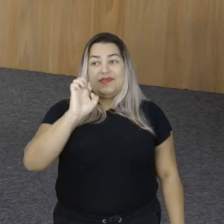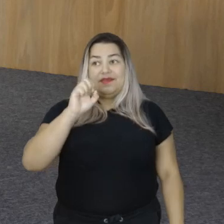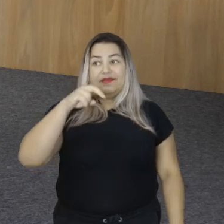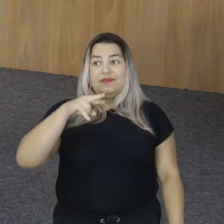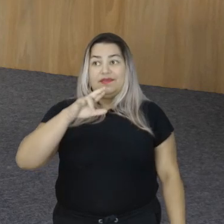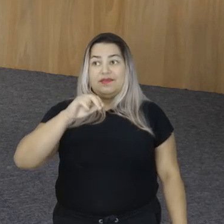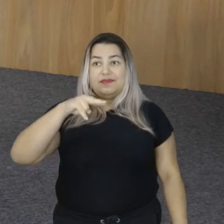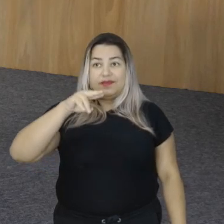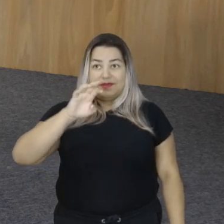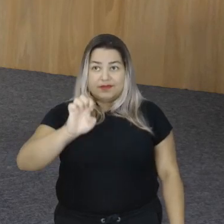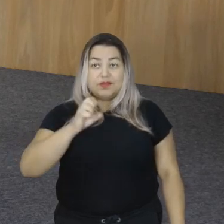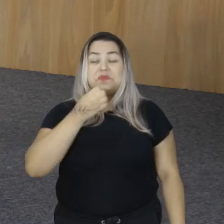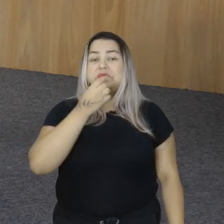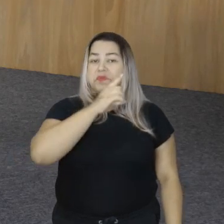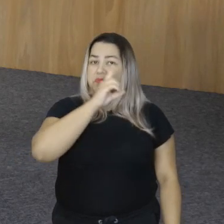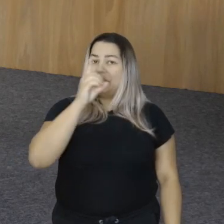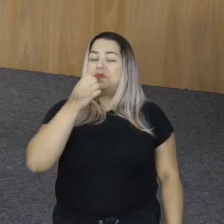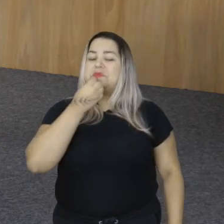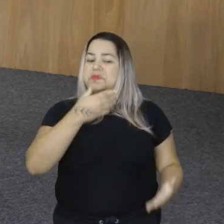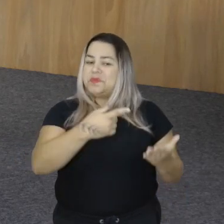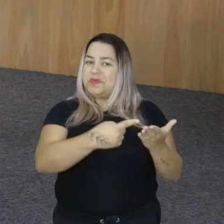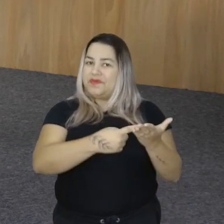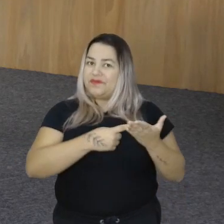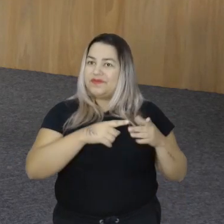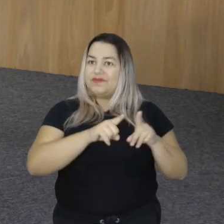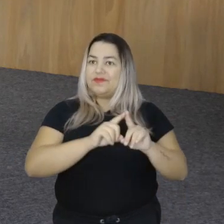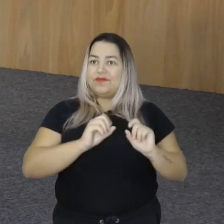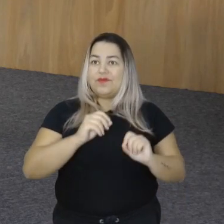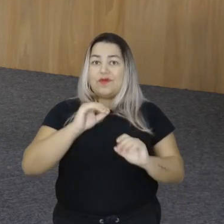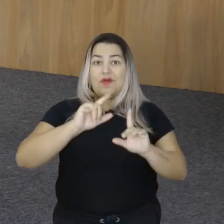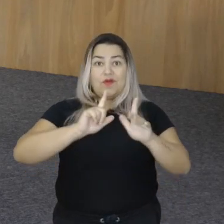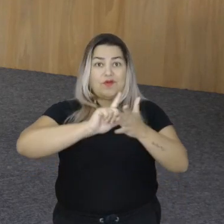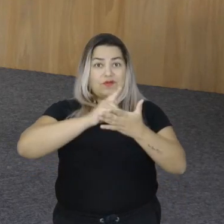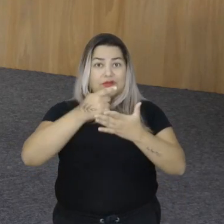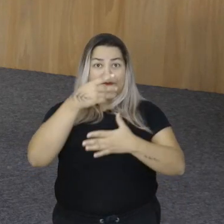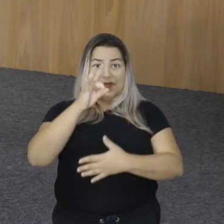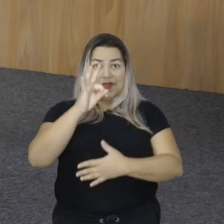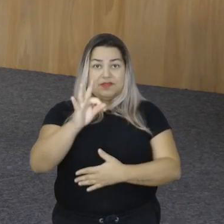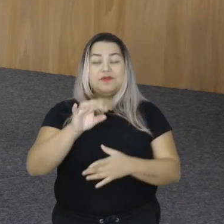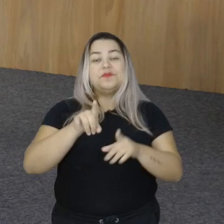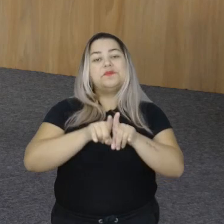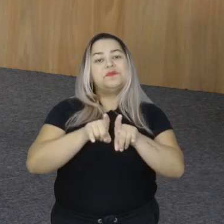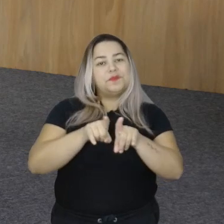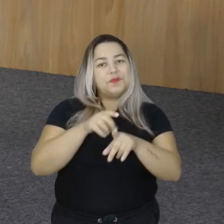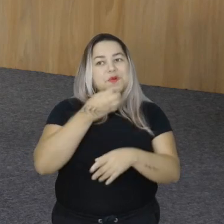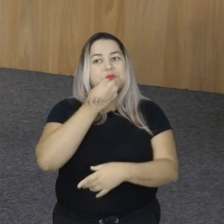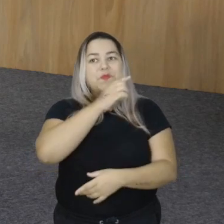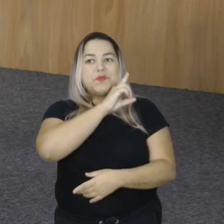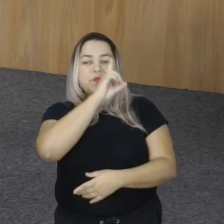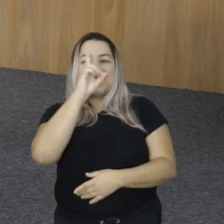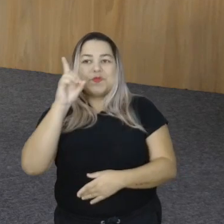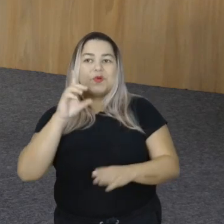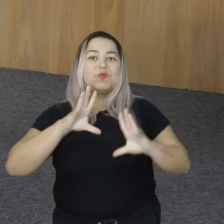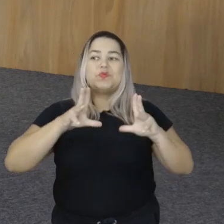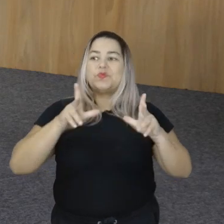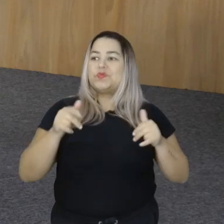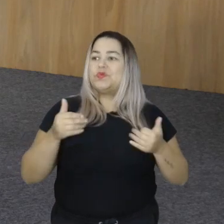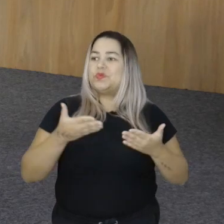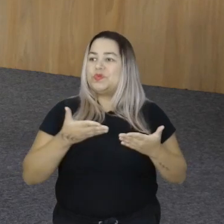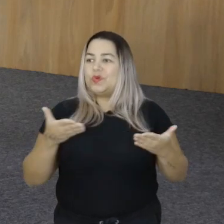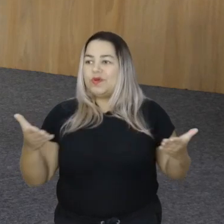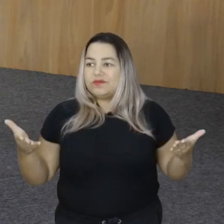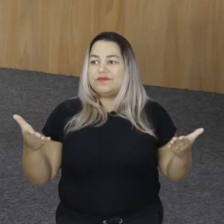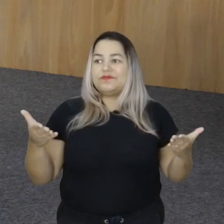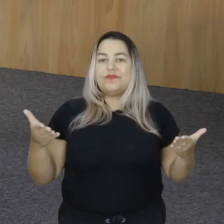Bom dia, seja muito bem-vindo ao Jornal PT Brasil. Bom dia, Amanda. Bom dia a todos